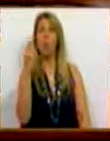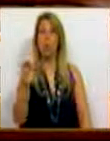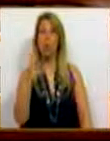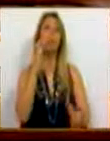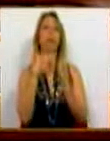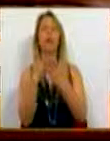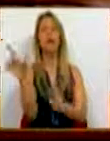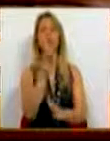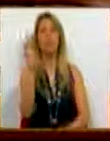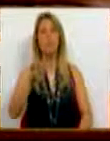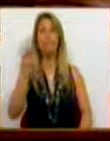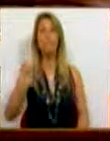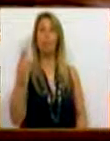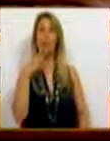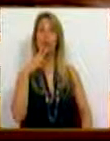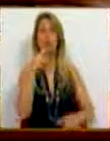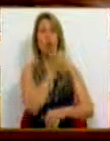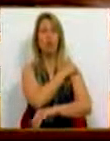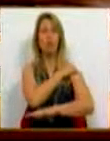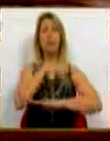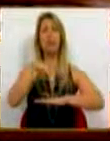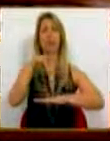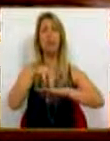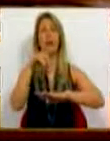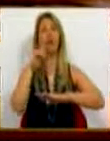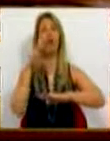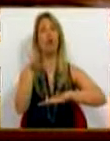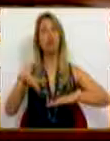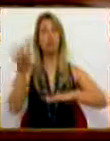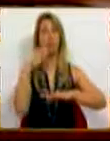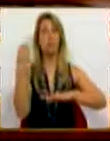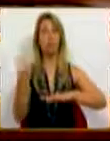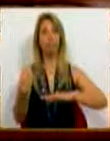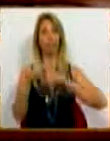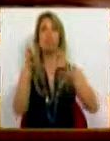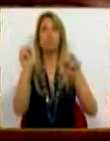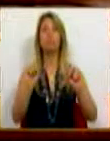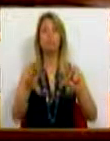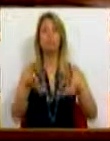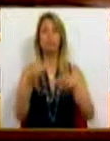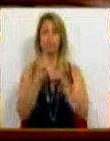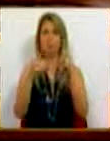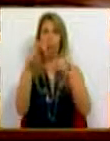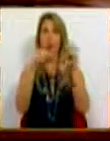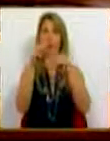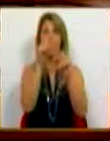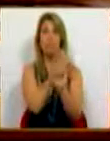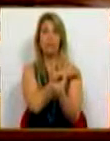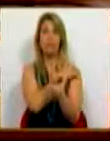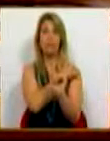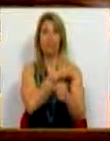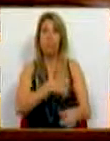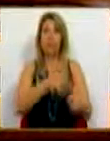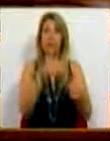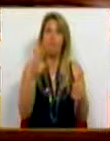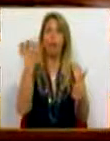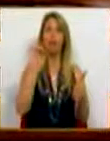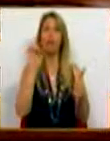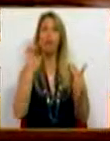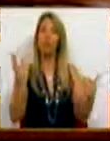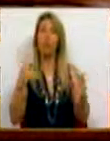de euros na recuperação de edifícios nas zonas nobres dos centros urbanos de principal importância, são novidades o